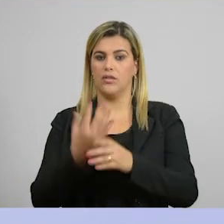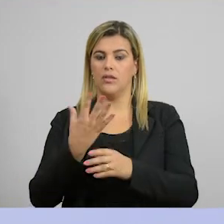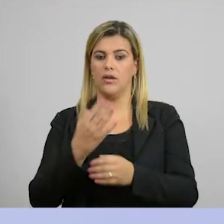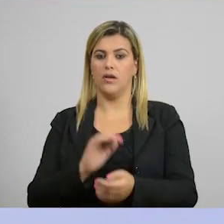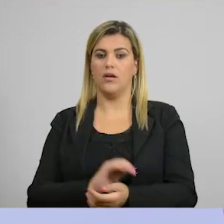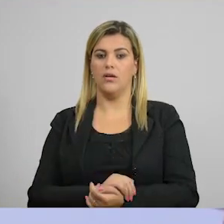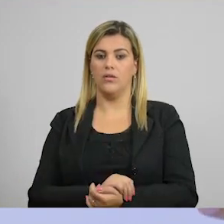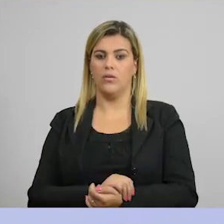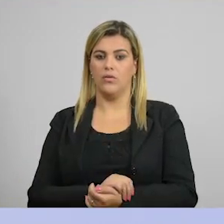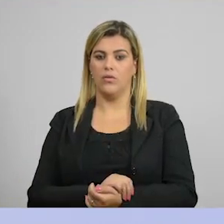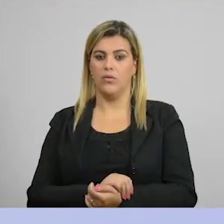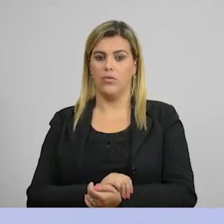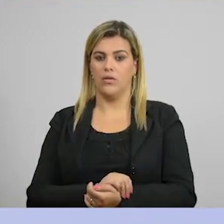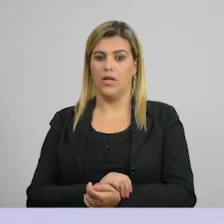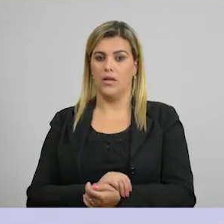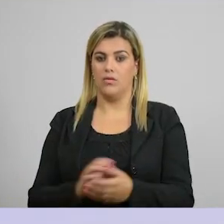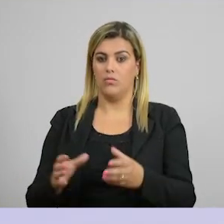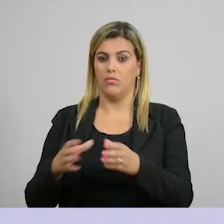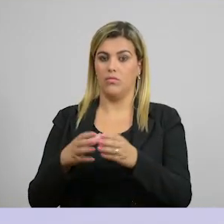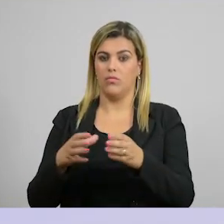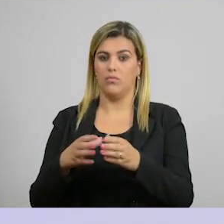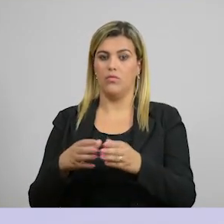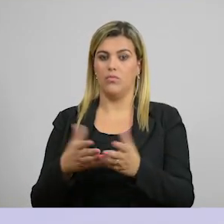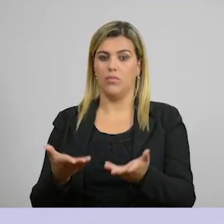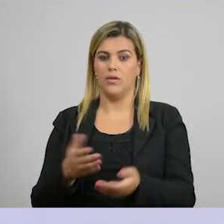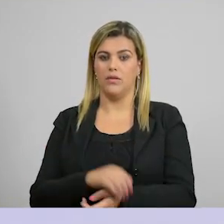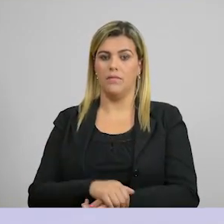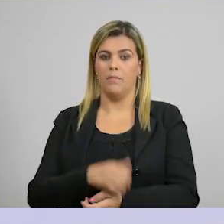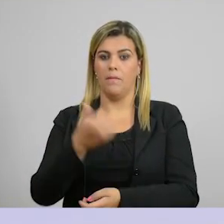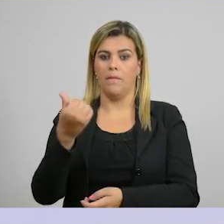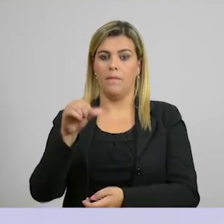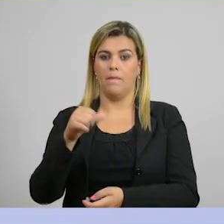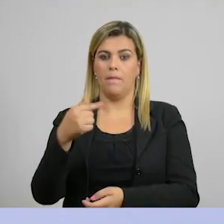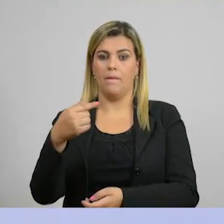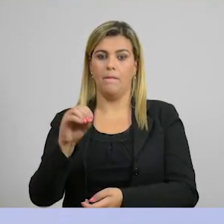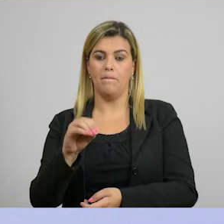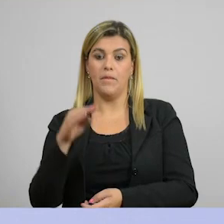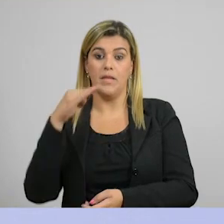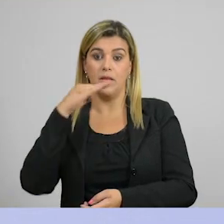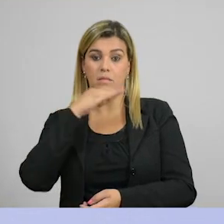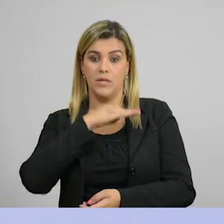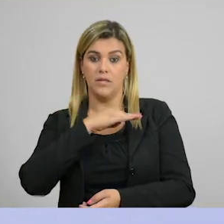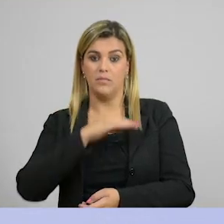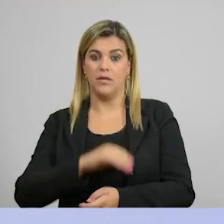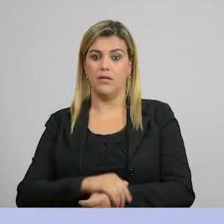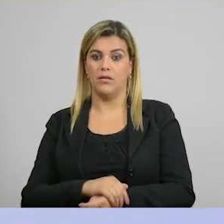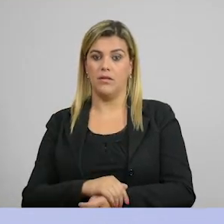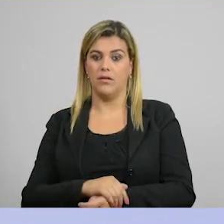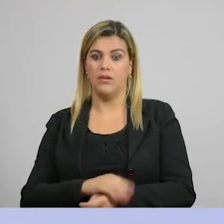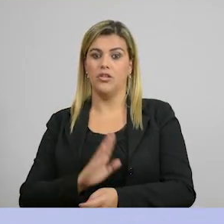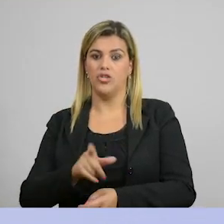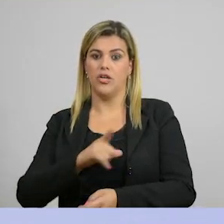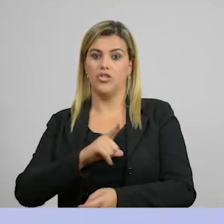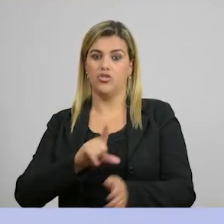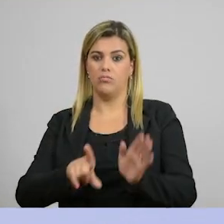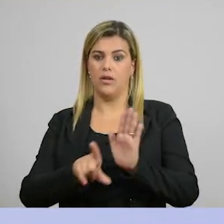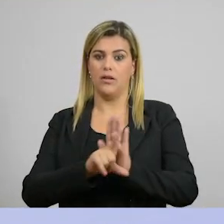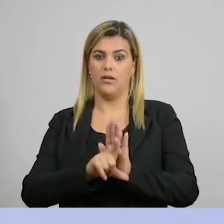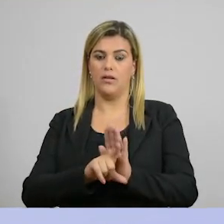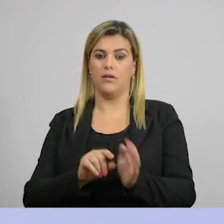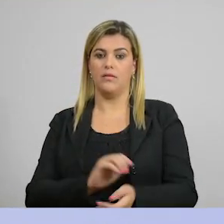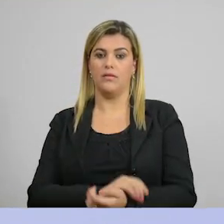necessidade de criação do Conselho começou a existir nos inícios dos anos 70, ao perceber que, apesar de existir